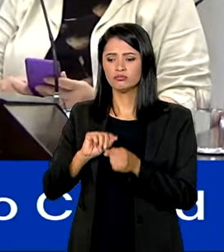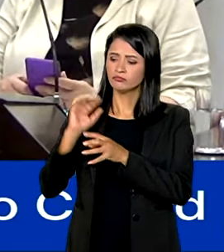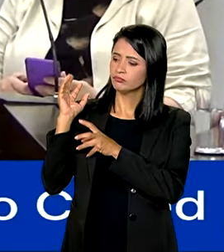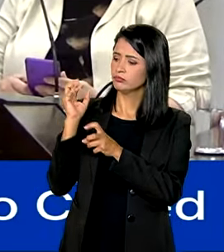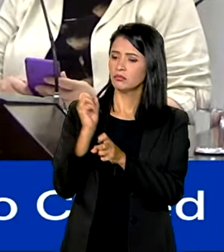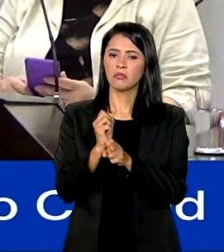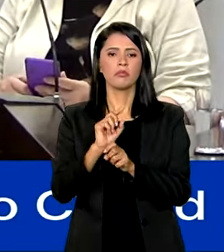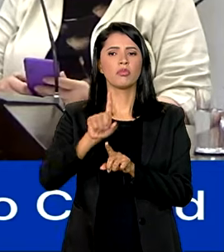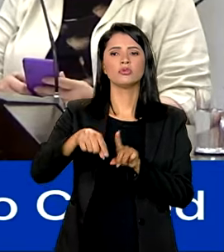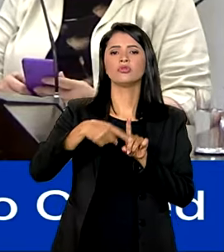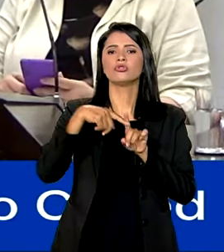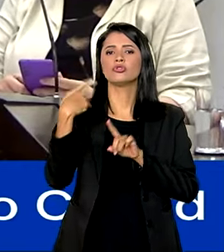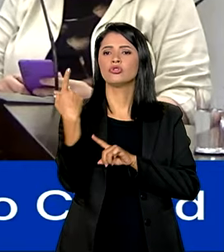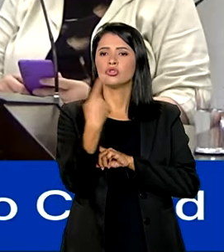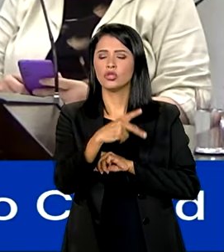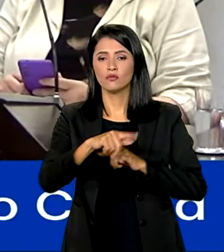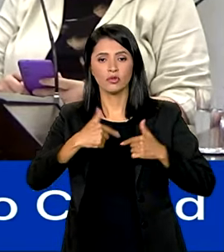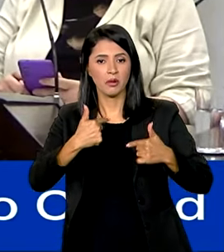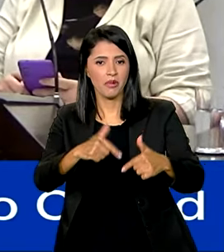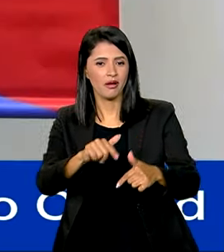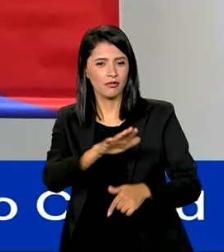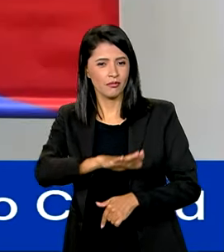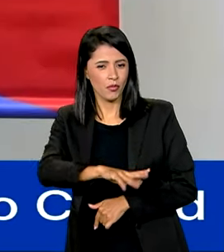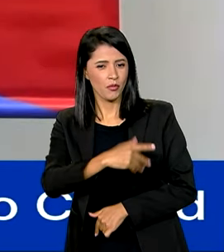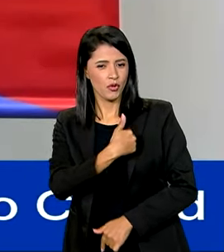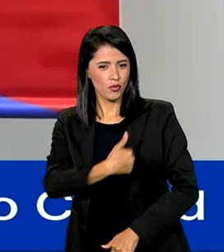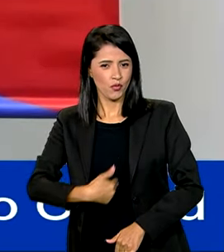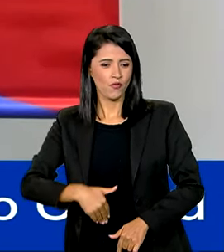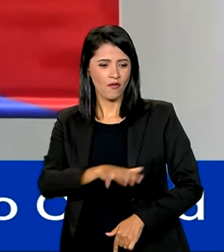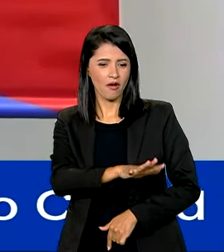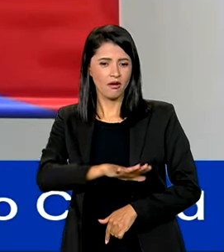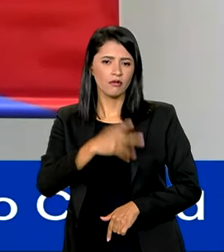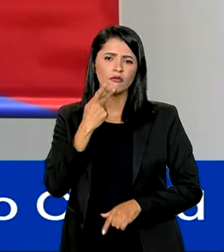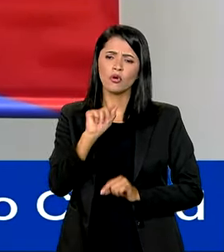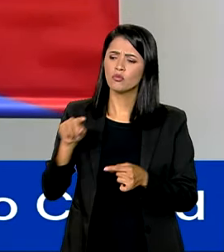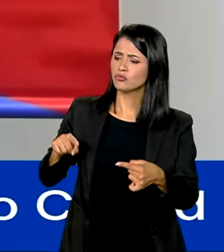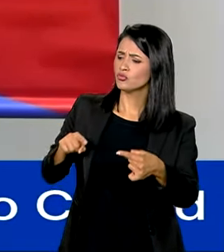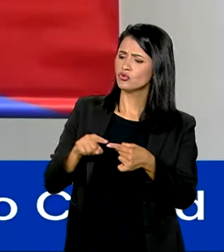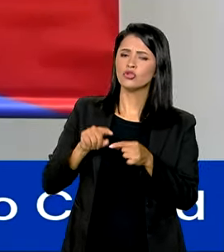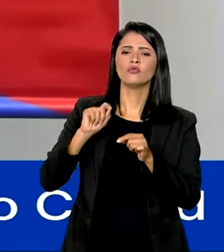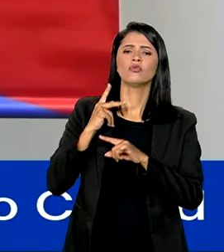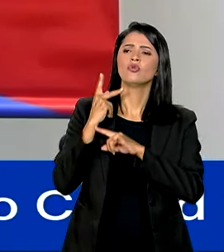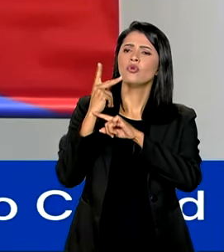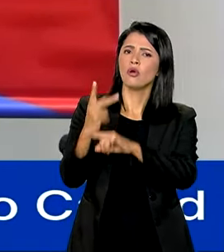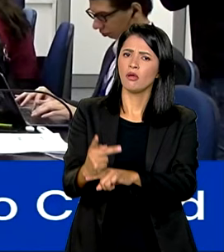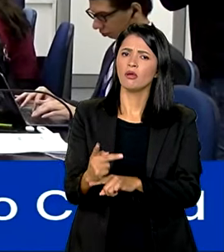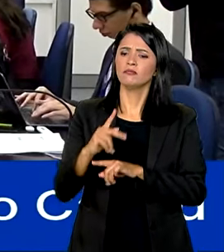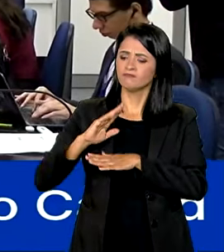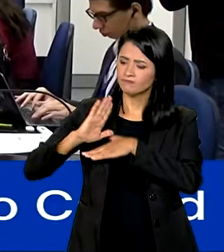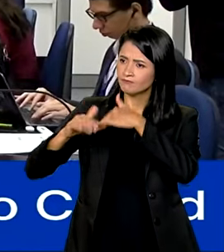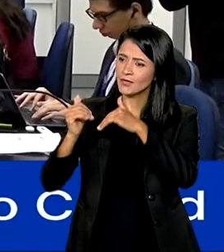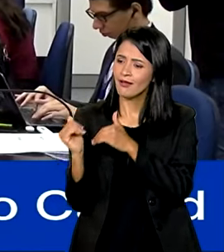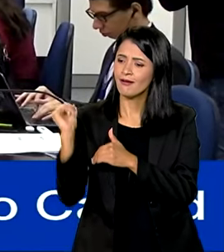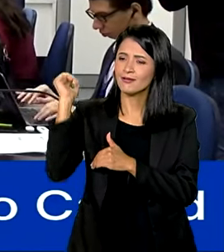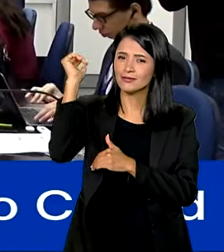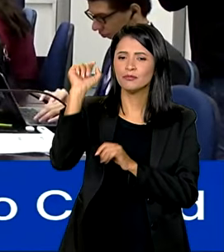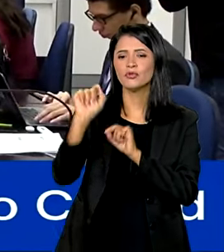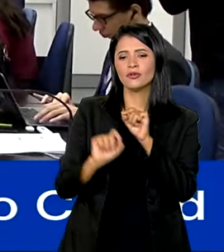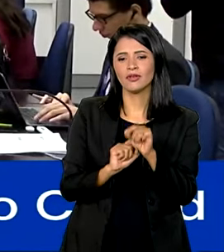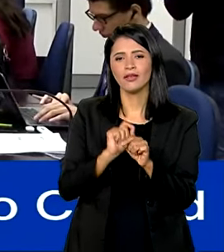balanço positivo das ações do governo no setor e disse que o objetivo é buscar um crescimento, acima de